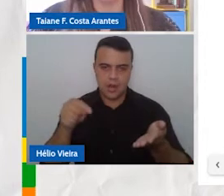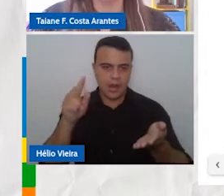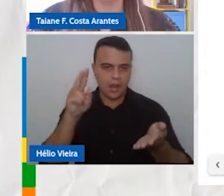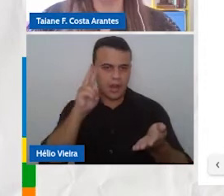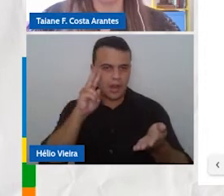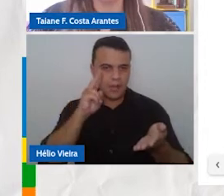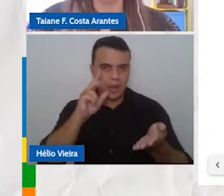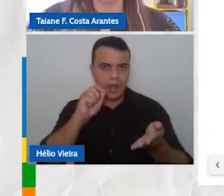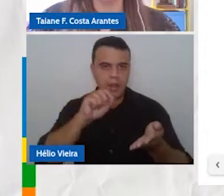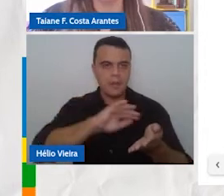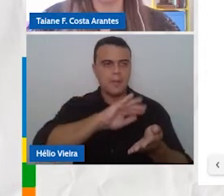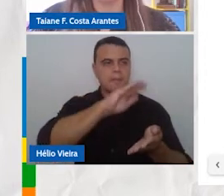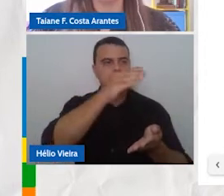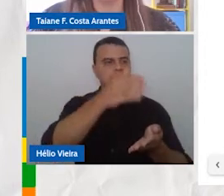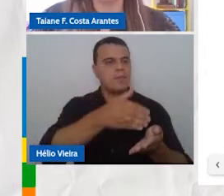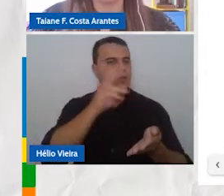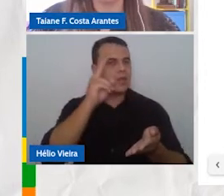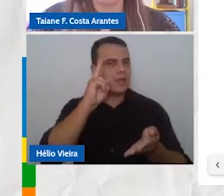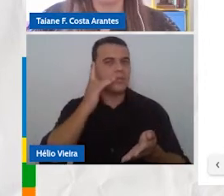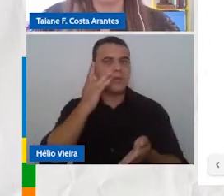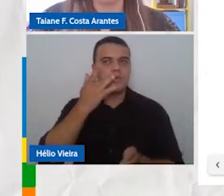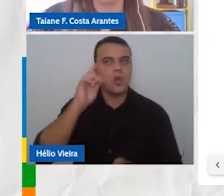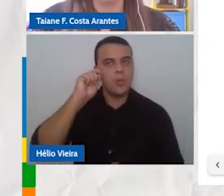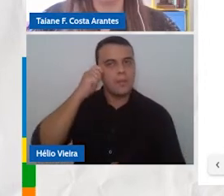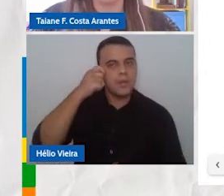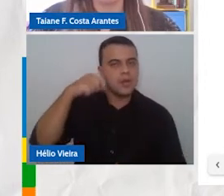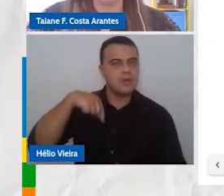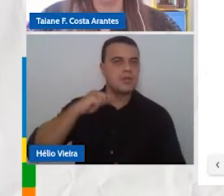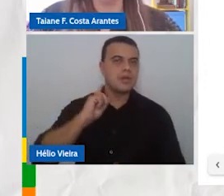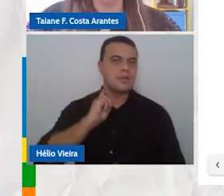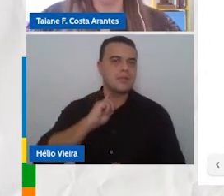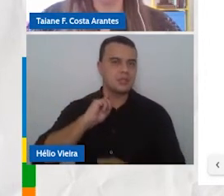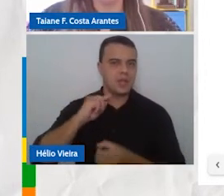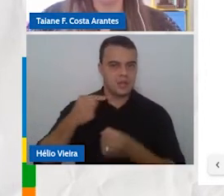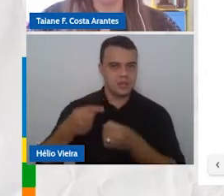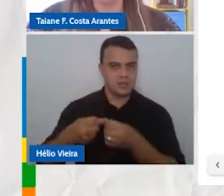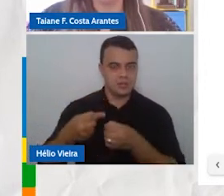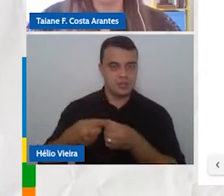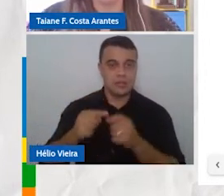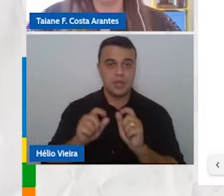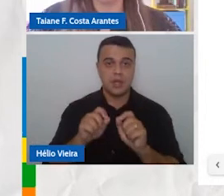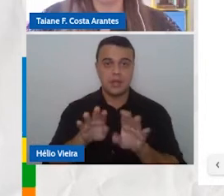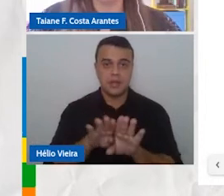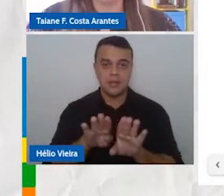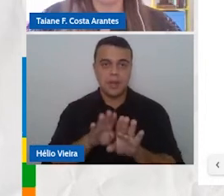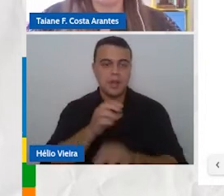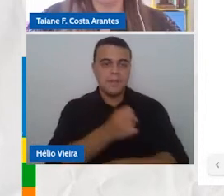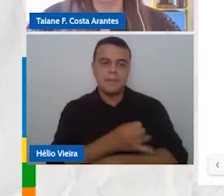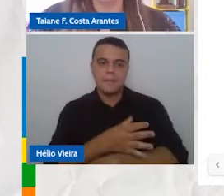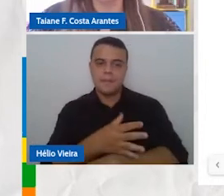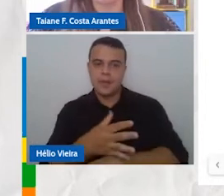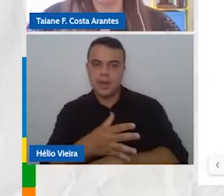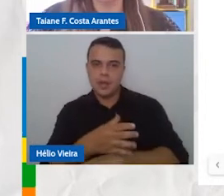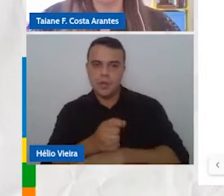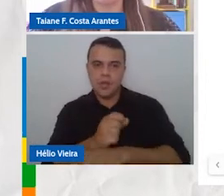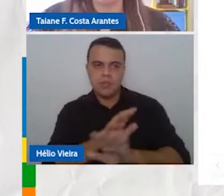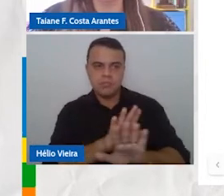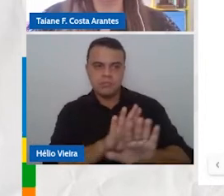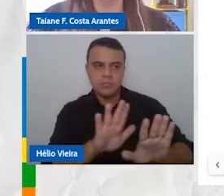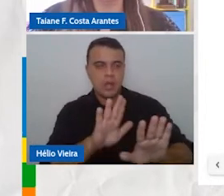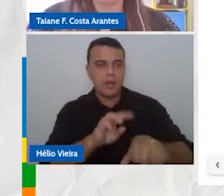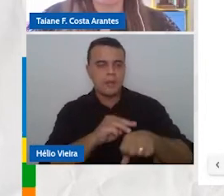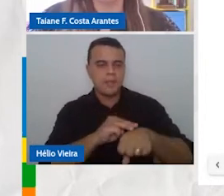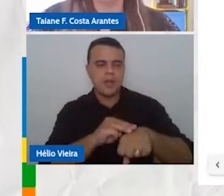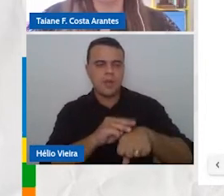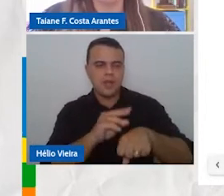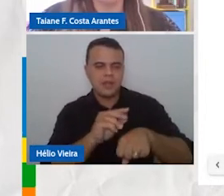às montanhas da cidade de Ouro Preto, Minas Gerais. Predominam o branco nas fachadas e o marrom